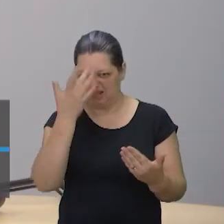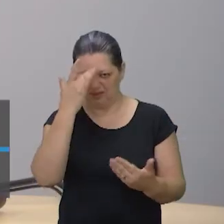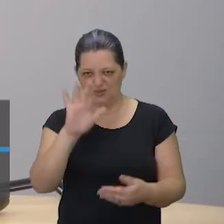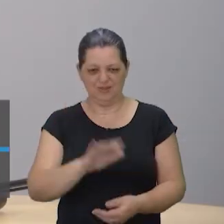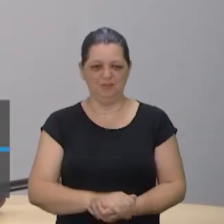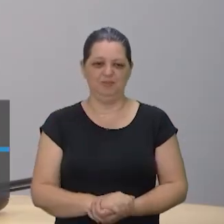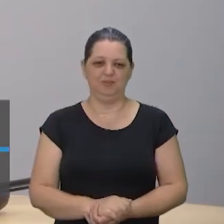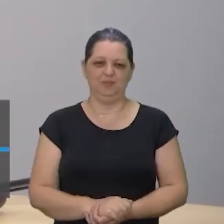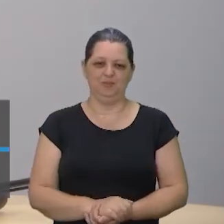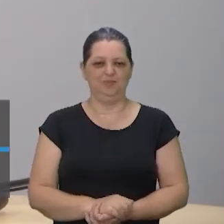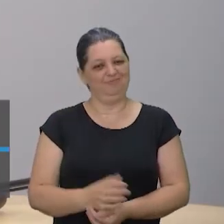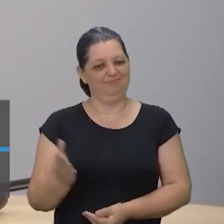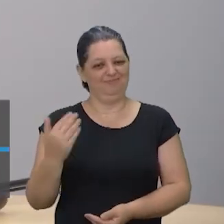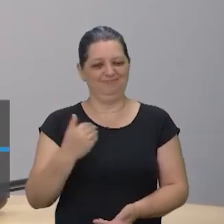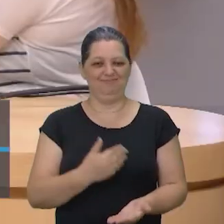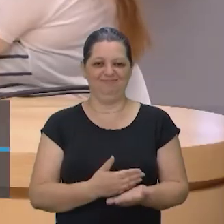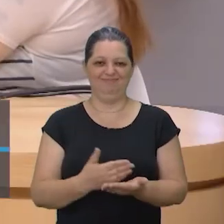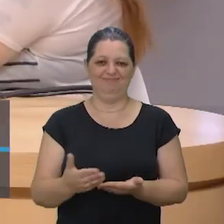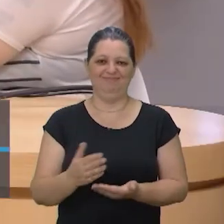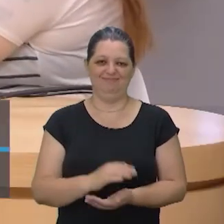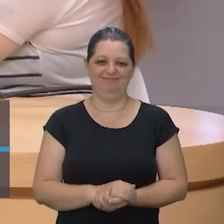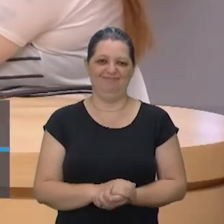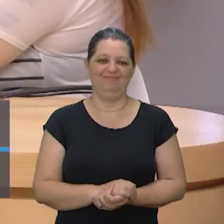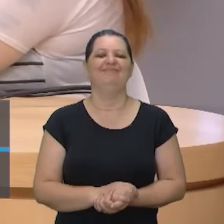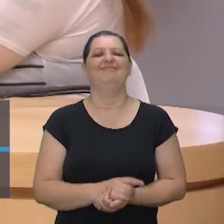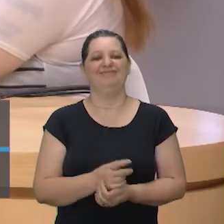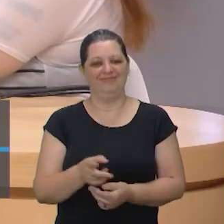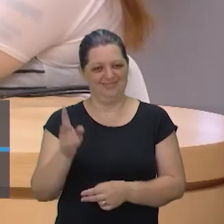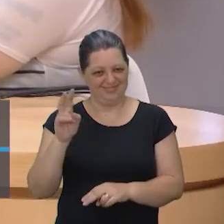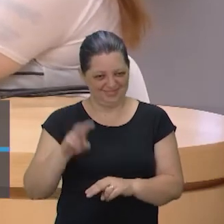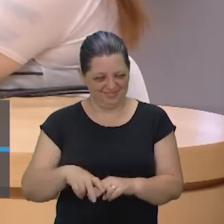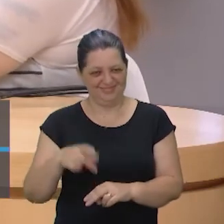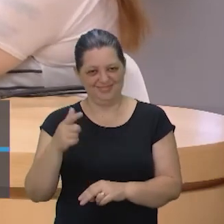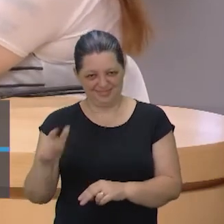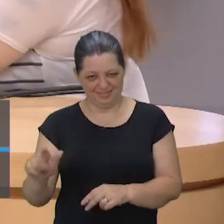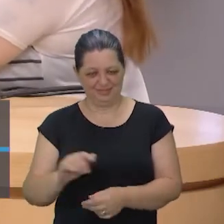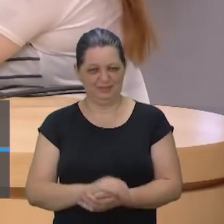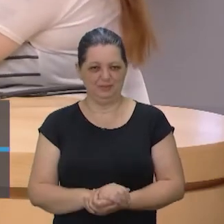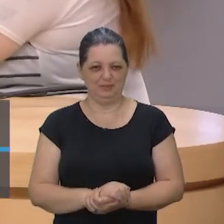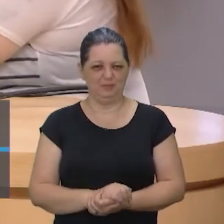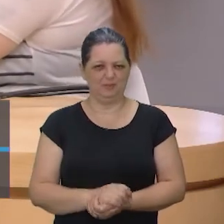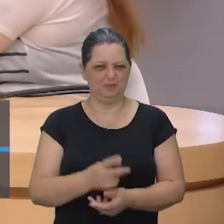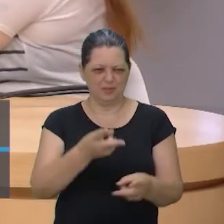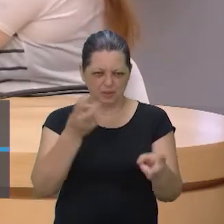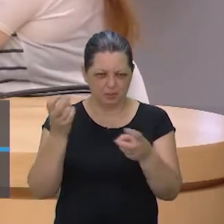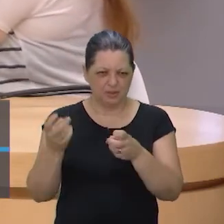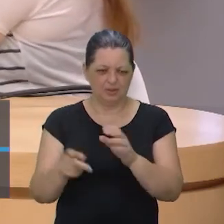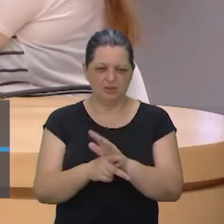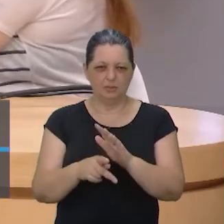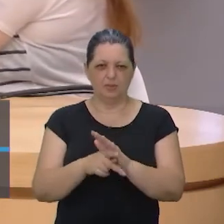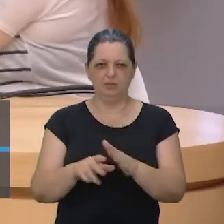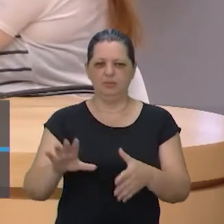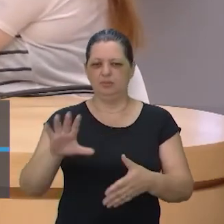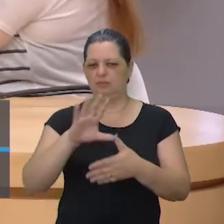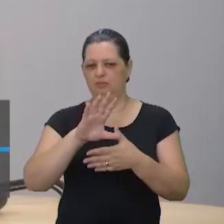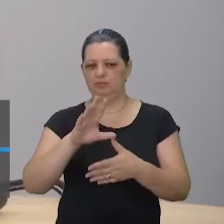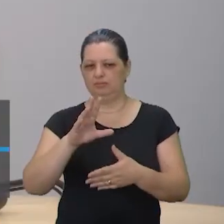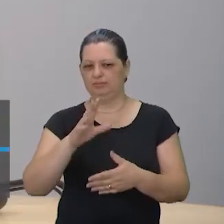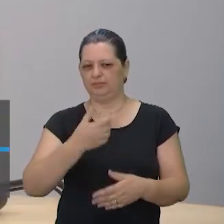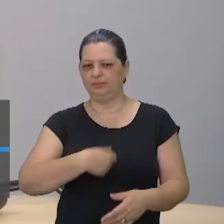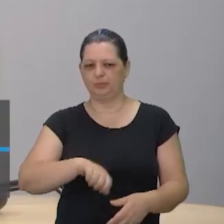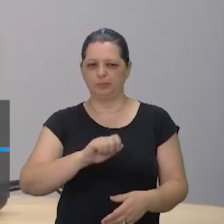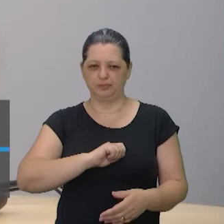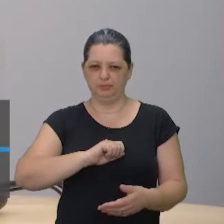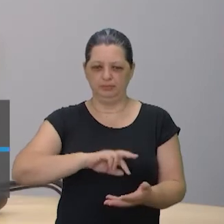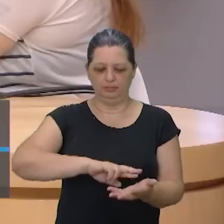tá bom, vamos lá. De repente eu me empolgo de novo. Você percebeu que na América Espanhola se fragmentou e viraram vários países?